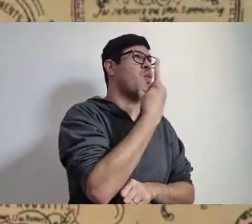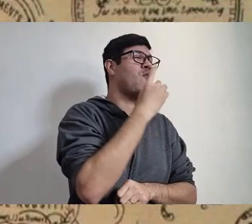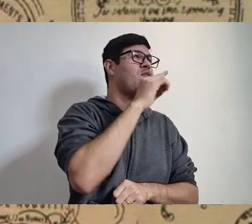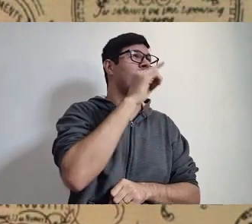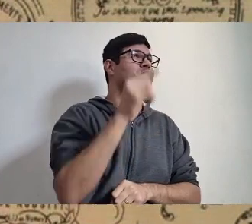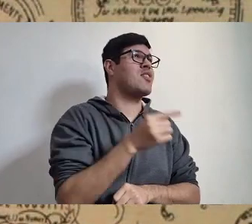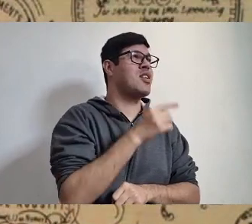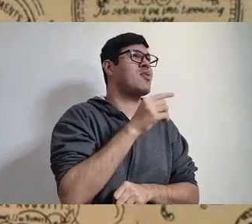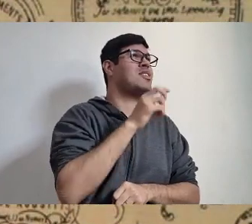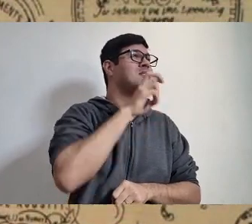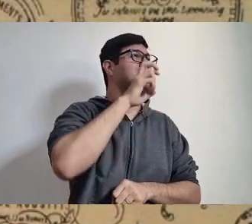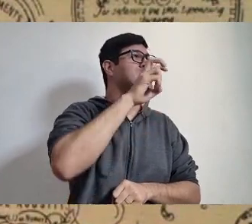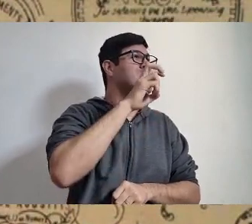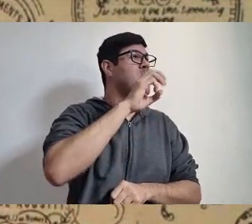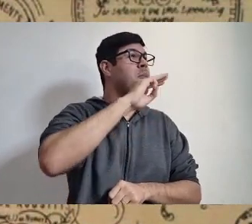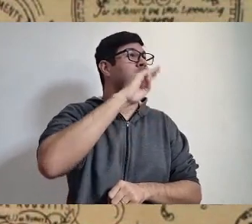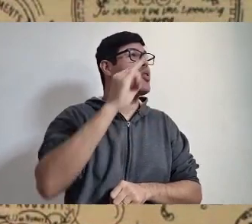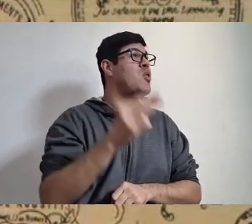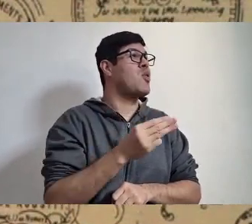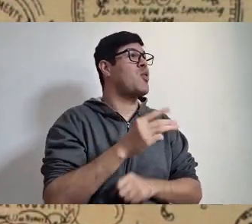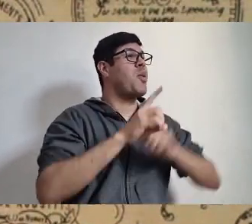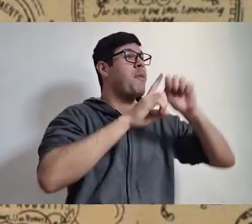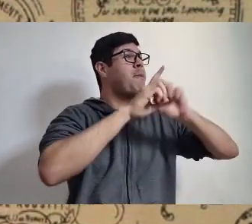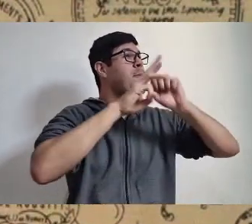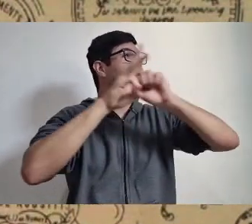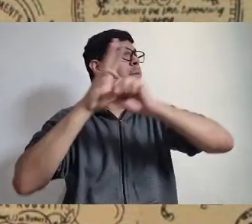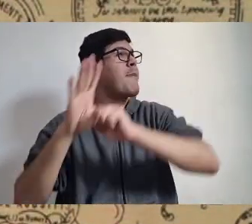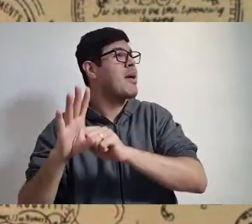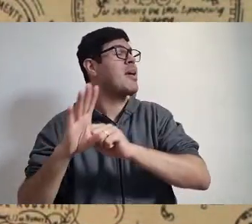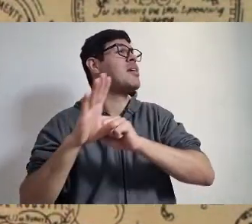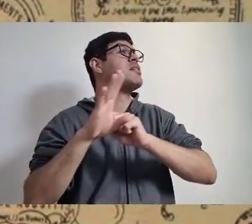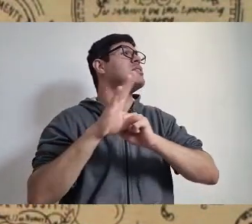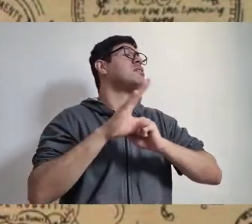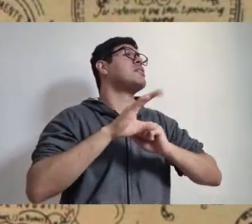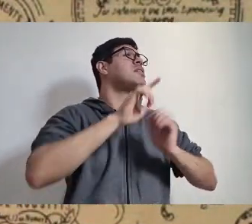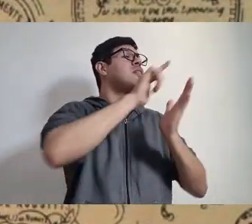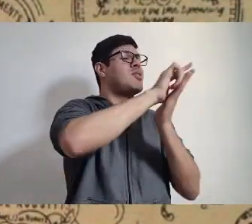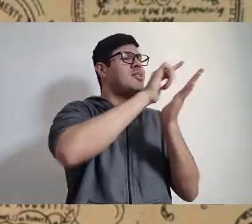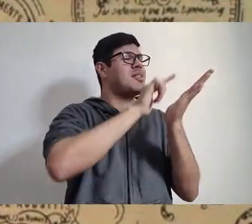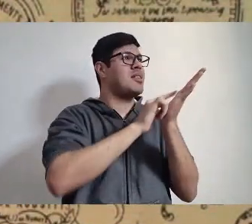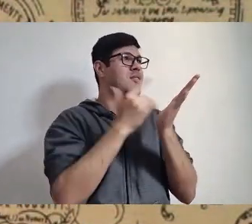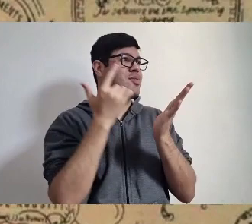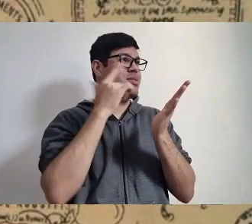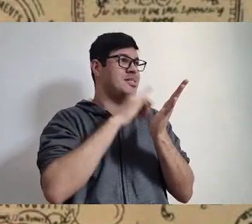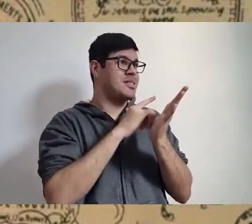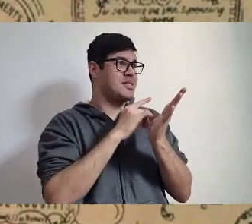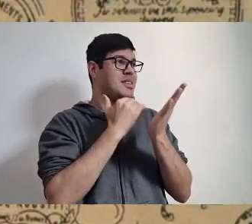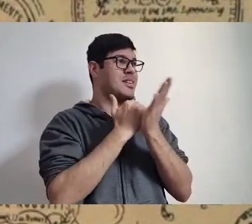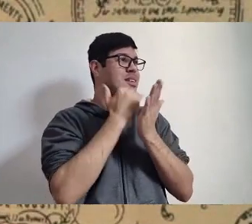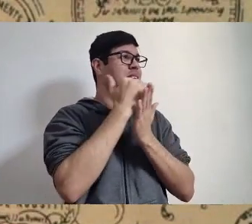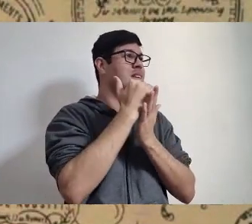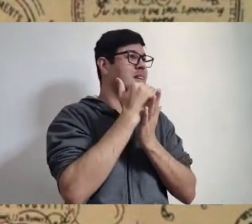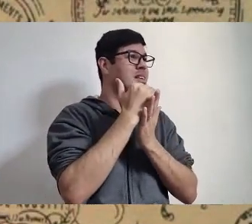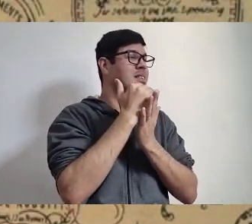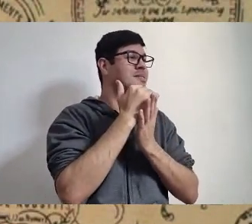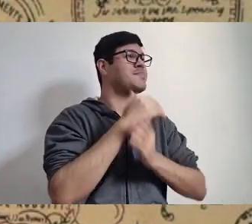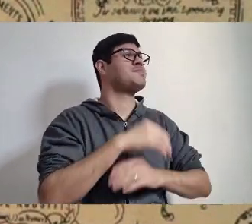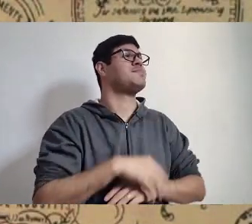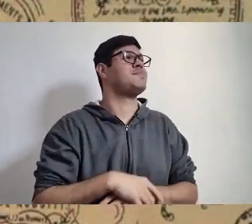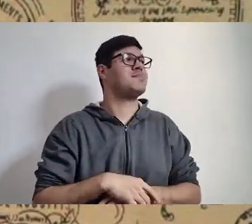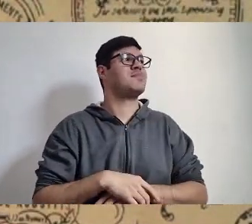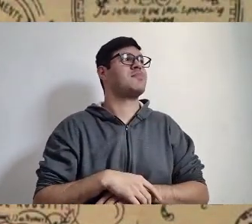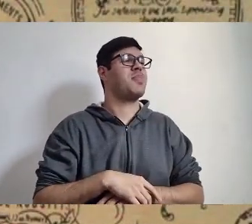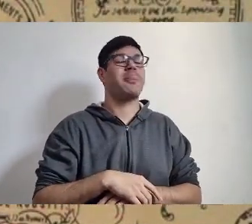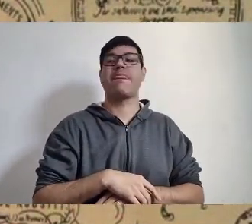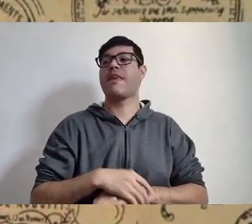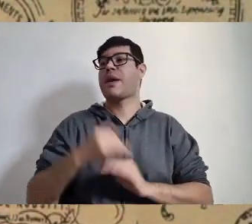que é um repasse hoje, mas seria um repasse dobrado. E se a gente conseguir isso com loteria, porque a gente vai aumentar a receita sem aumentar imposto. Fica